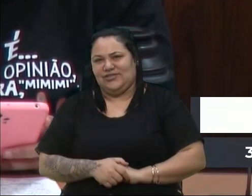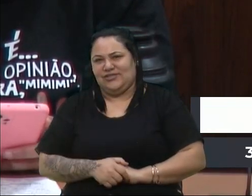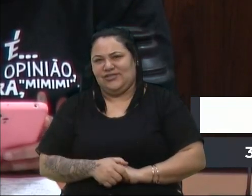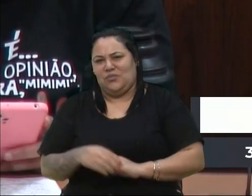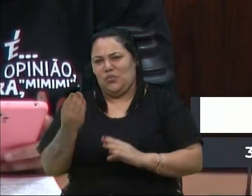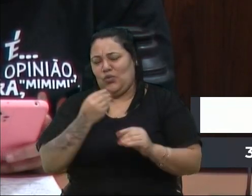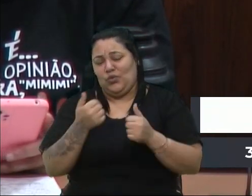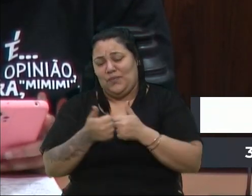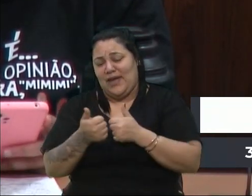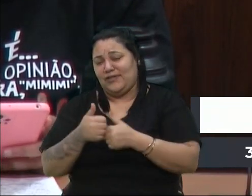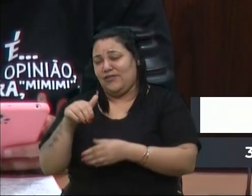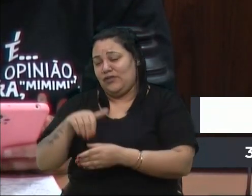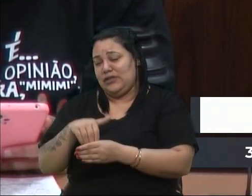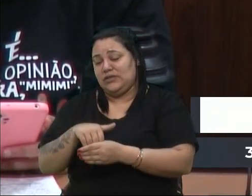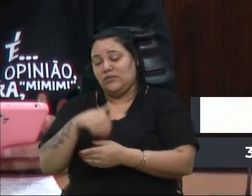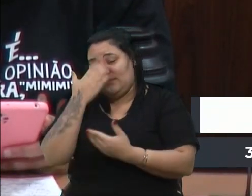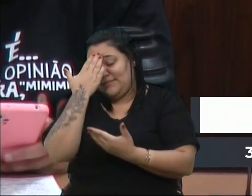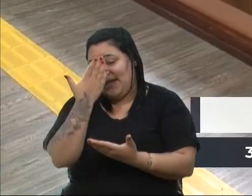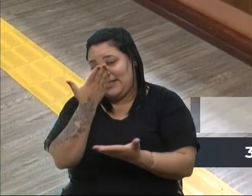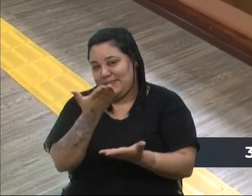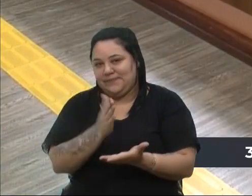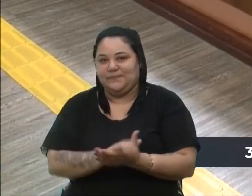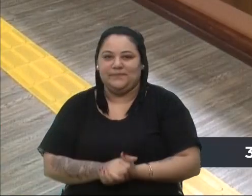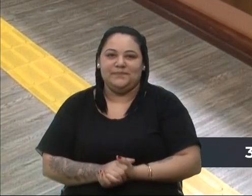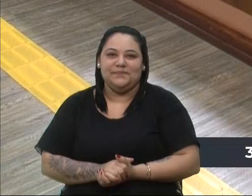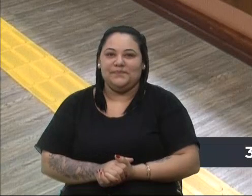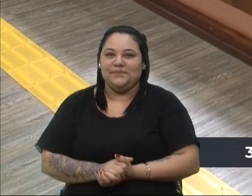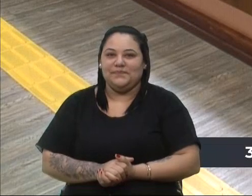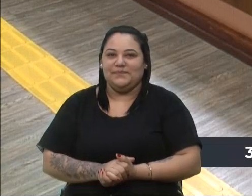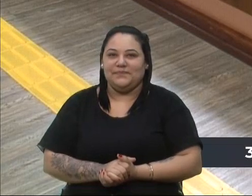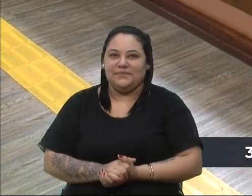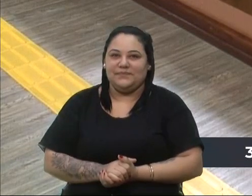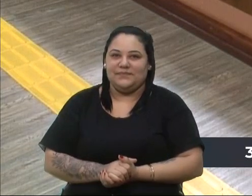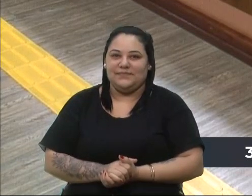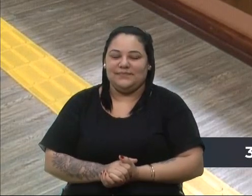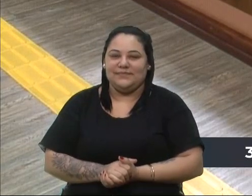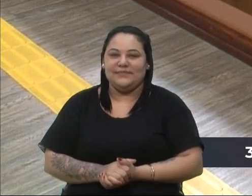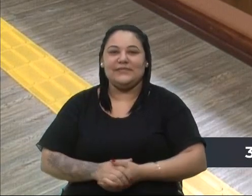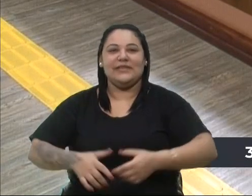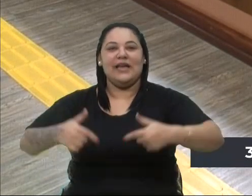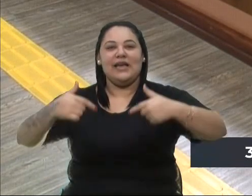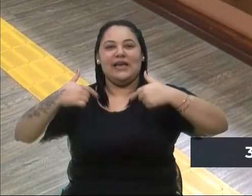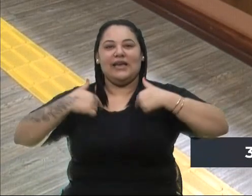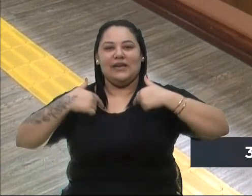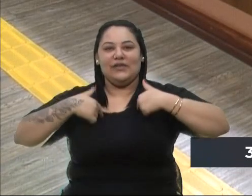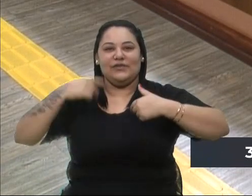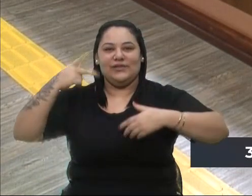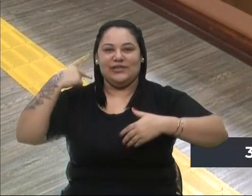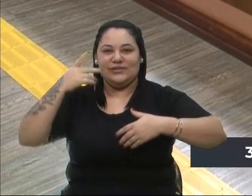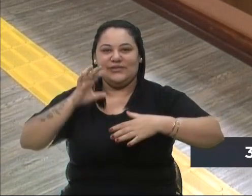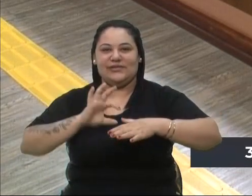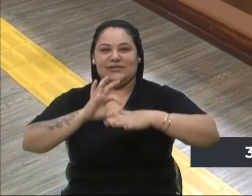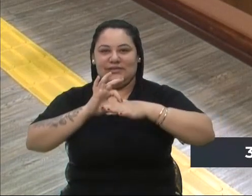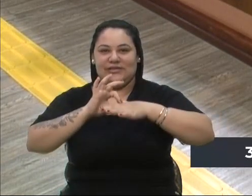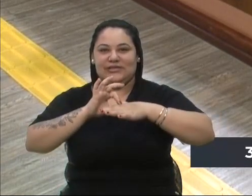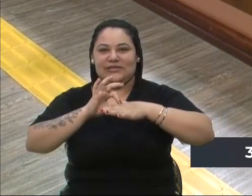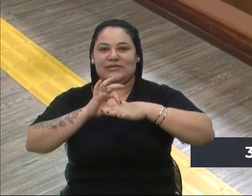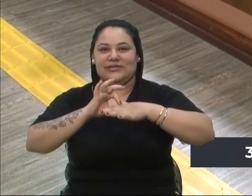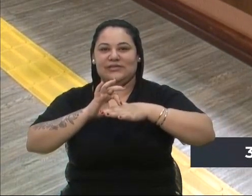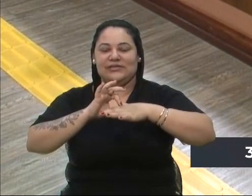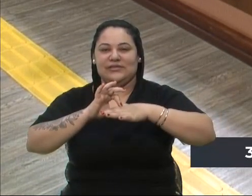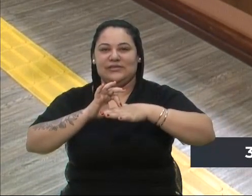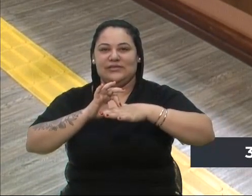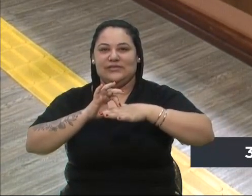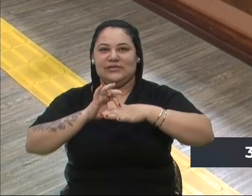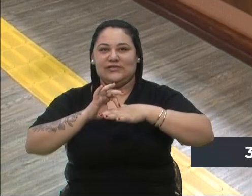demais? Obrigado, vereador. Esse vereador aqui, demais outros vereadores, líderes do governo, nós não